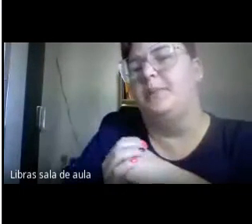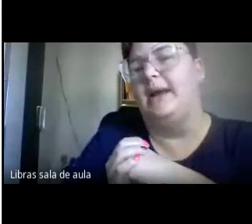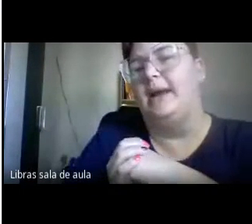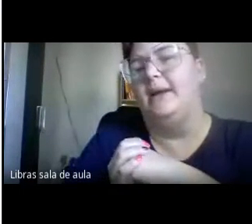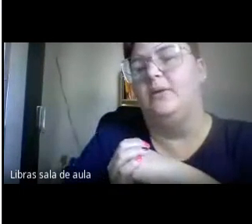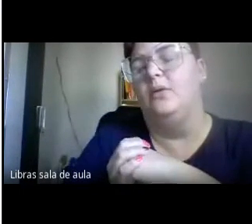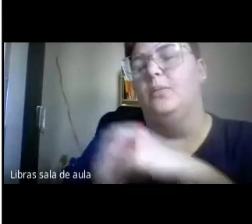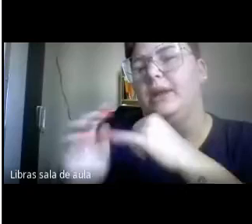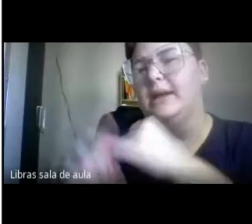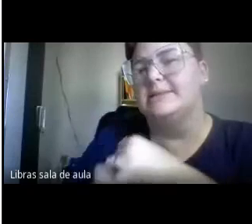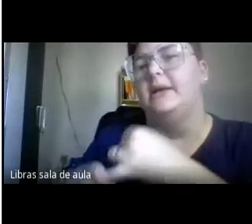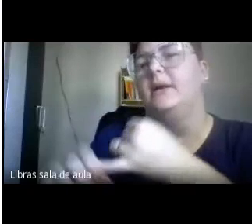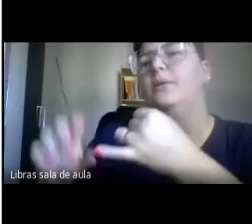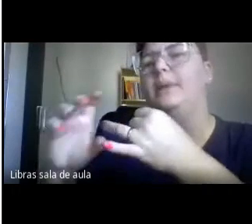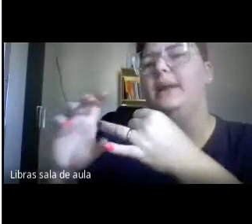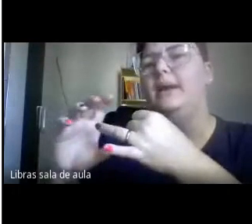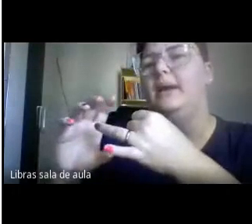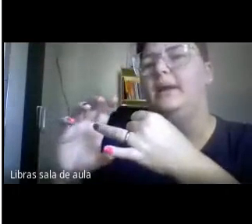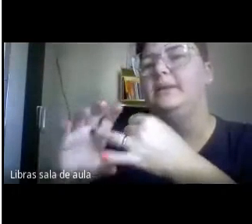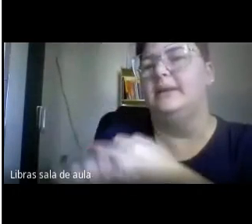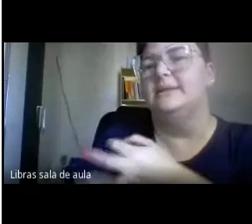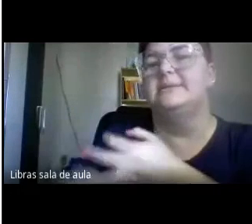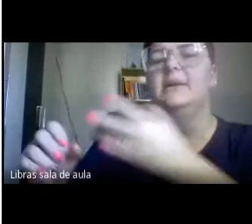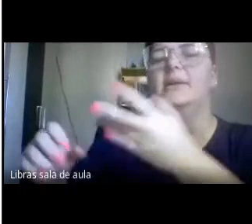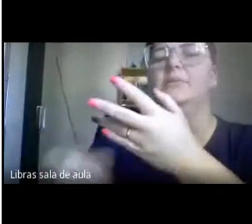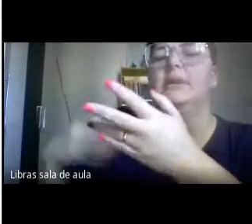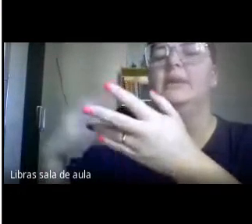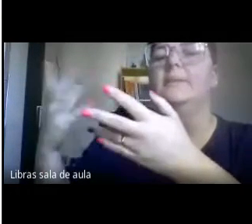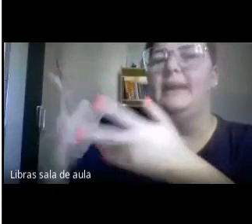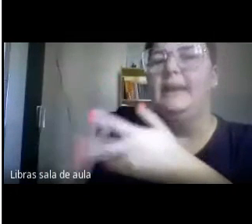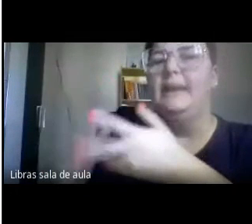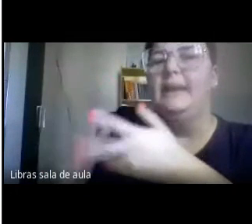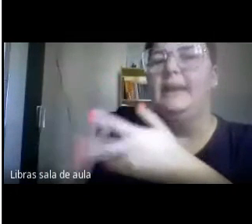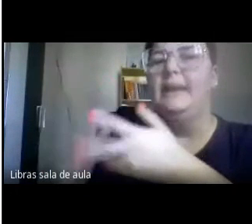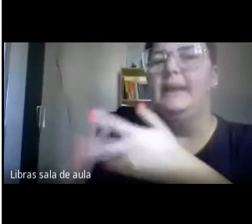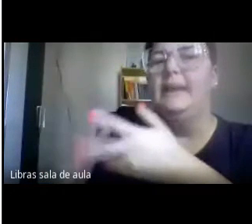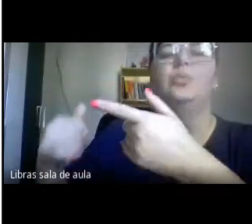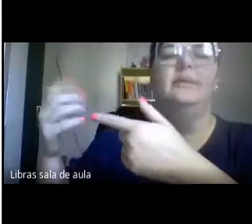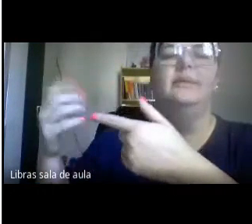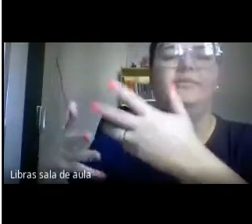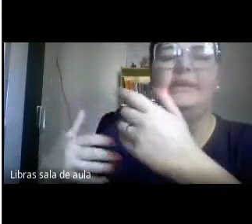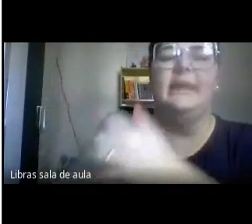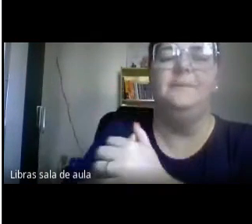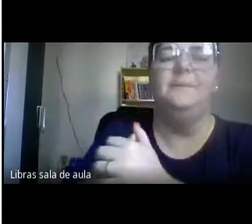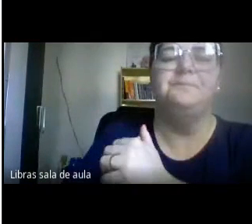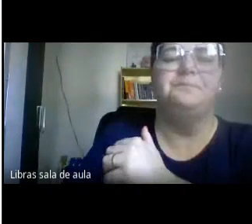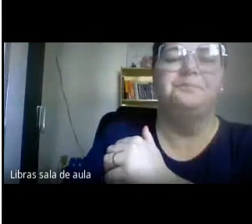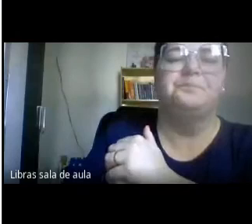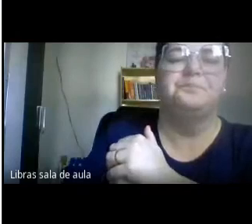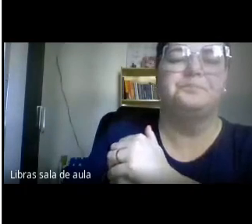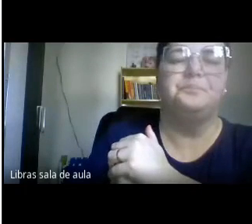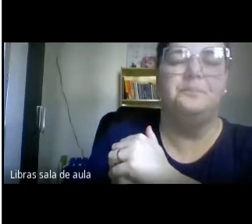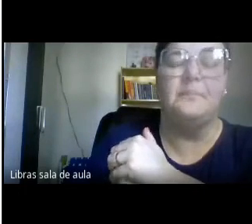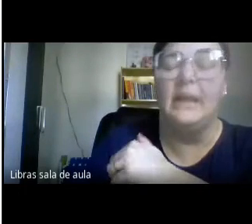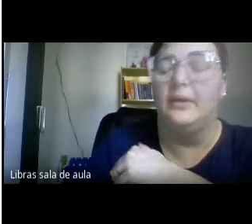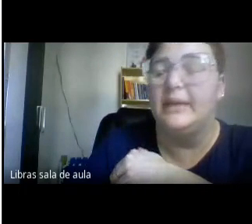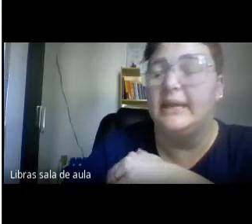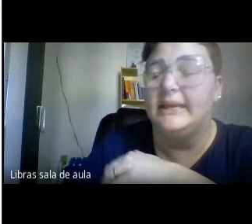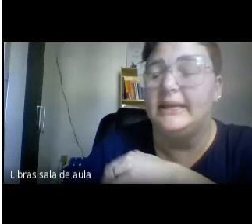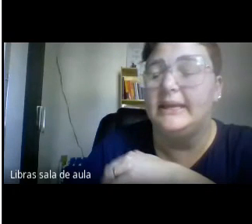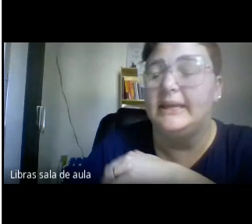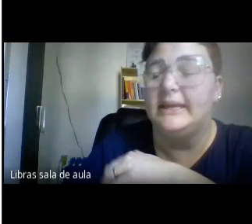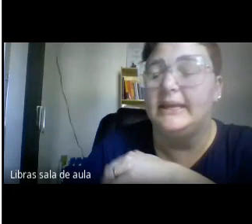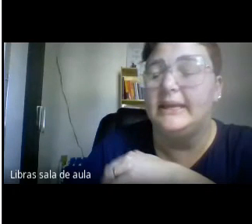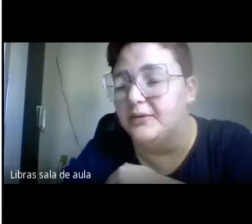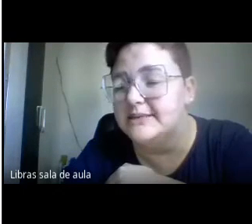suporte para comunicação, para interação, para leitura, enfim, né? Alguém